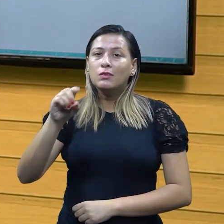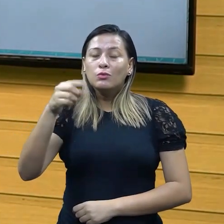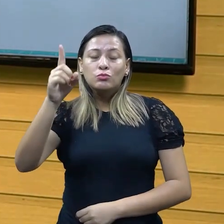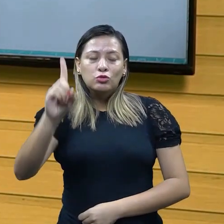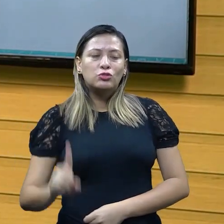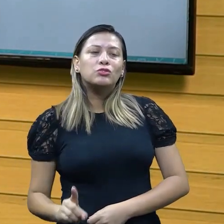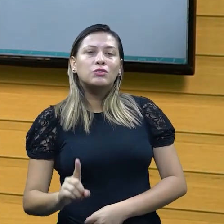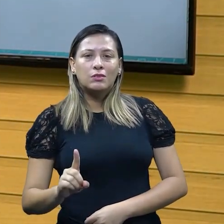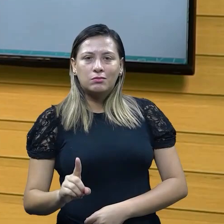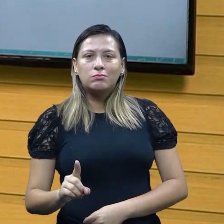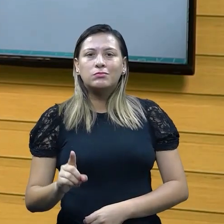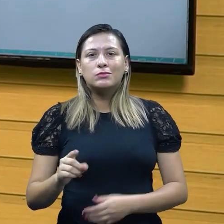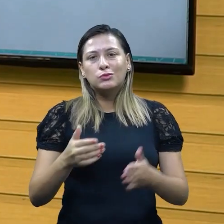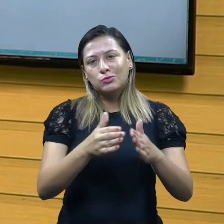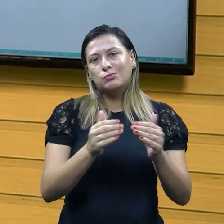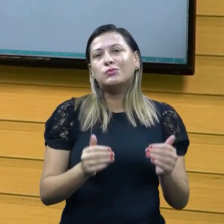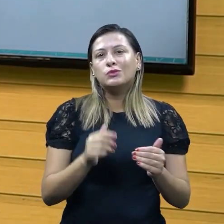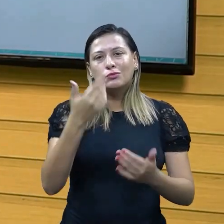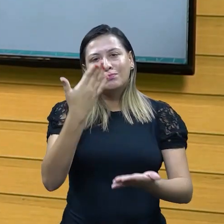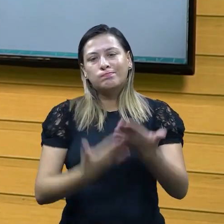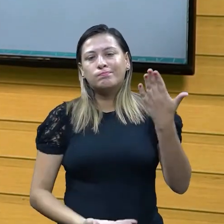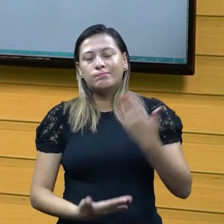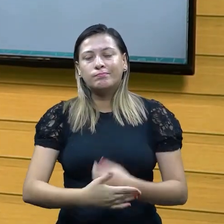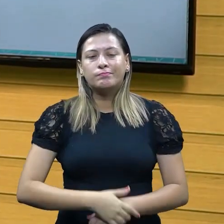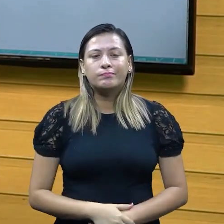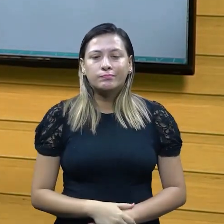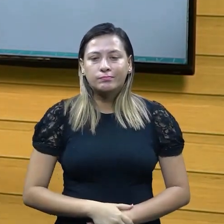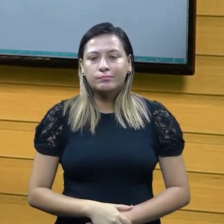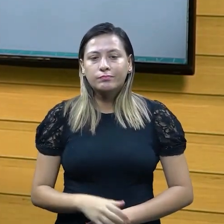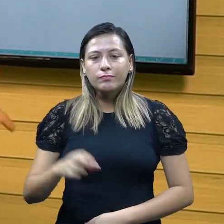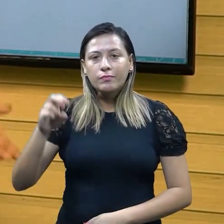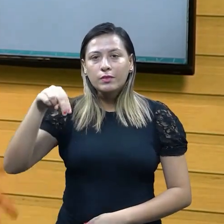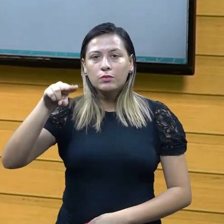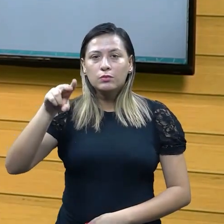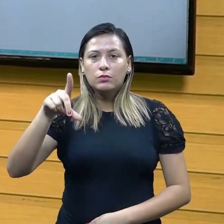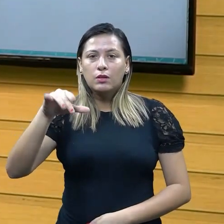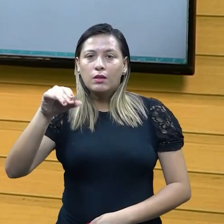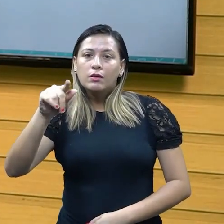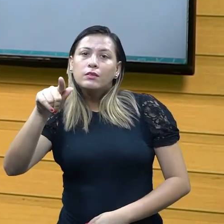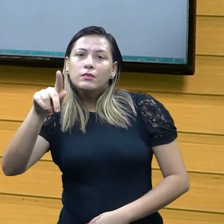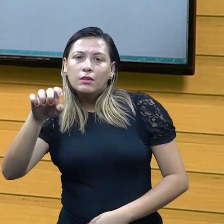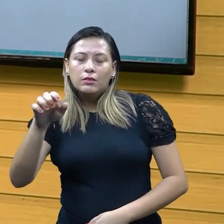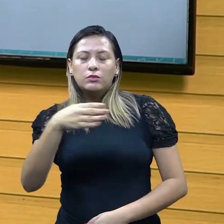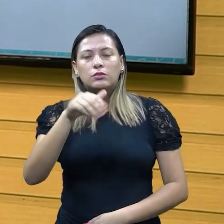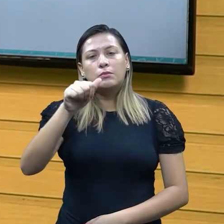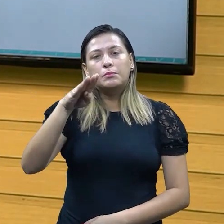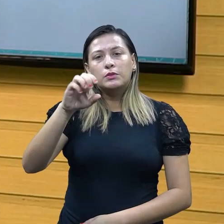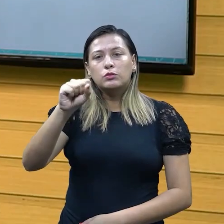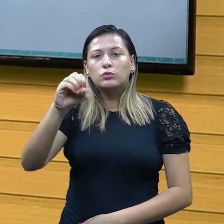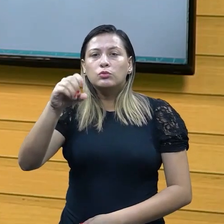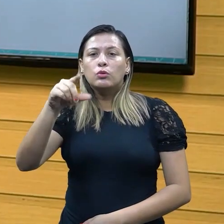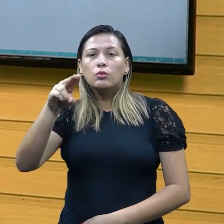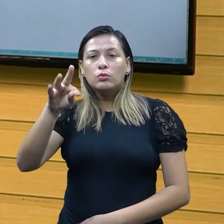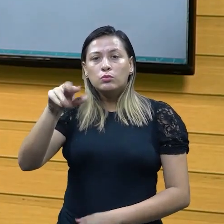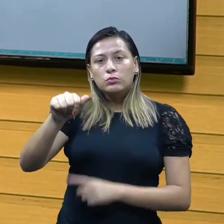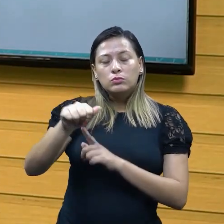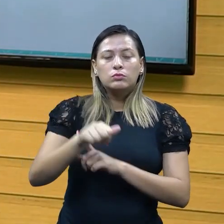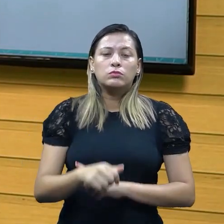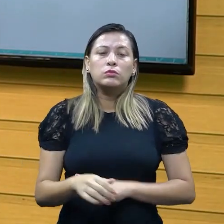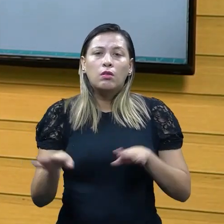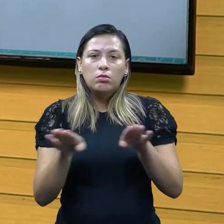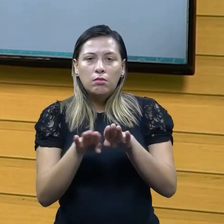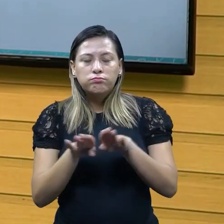arguí-las. Então, a título de nulidades, você tem as nulidades absolutas, vamos dizer dessa forma, você tem algumas